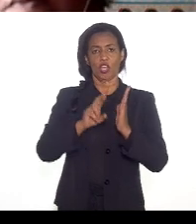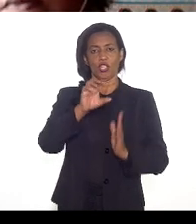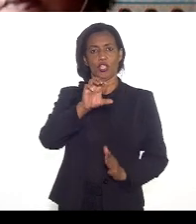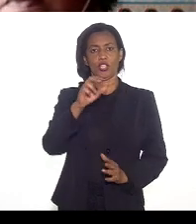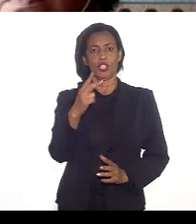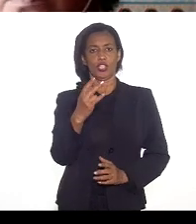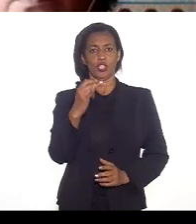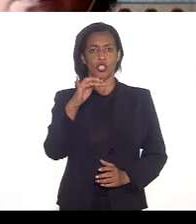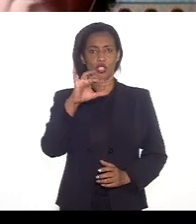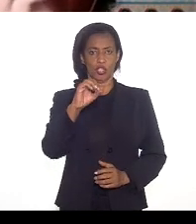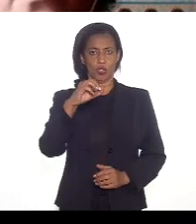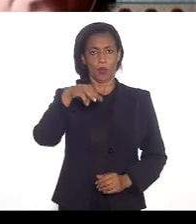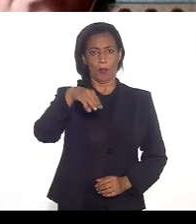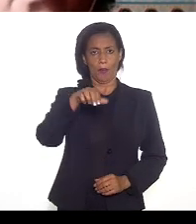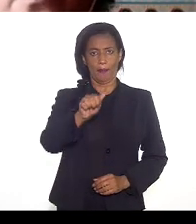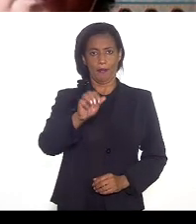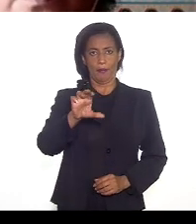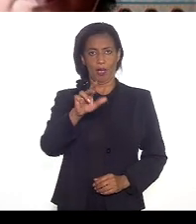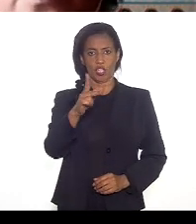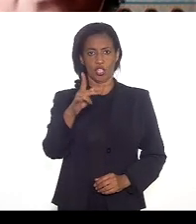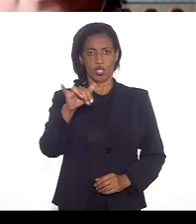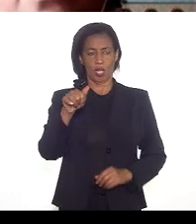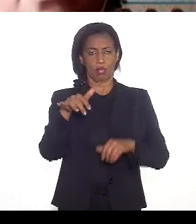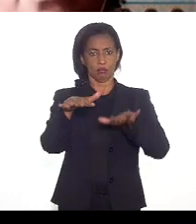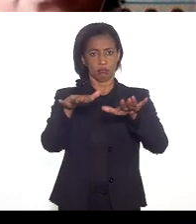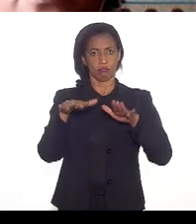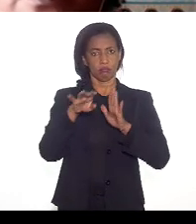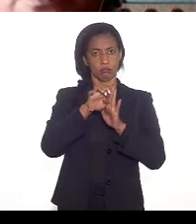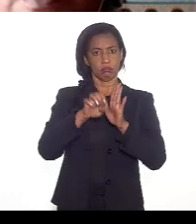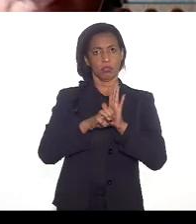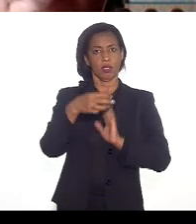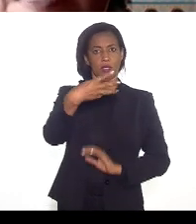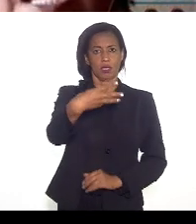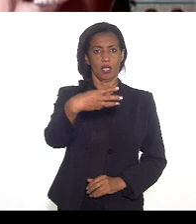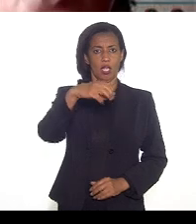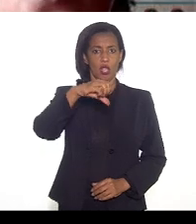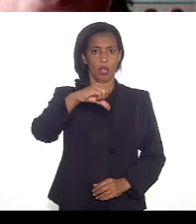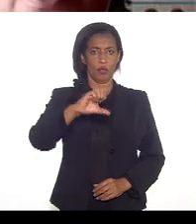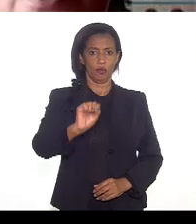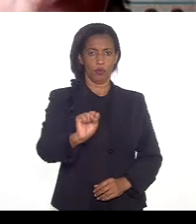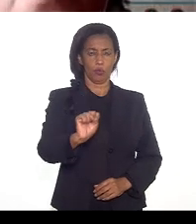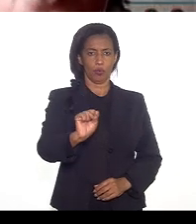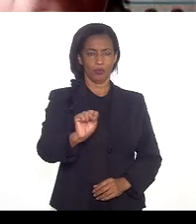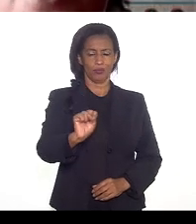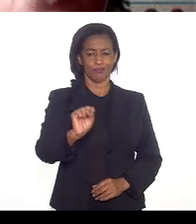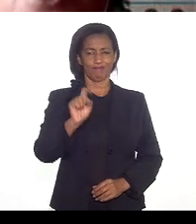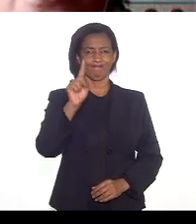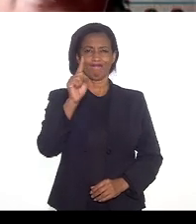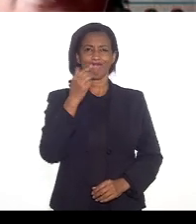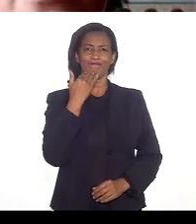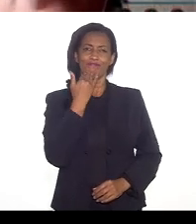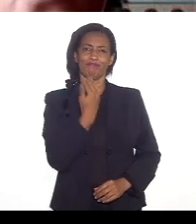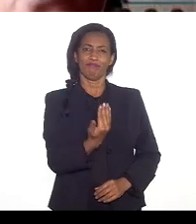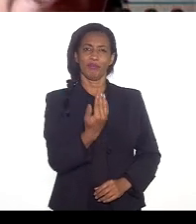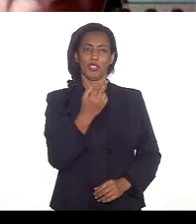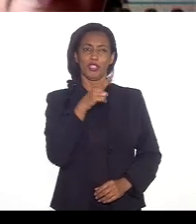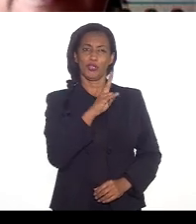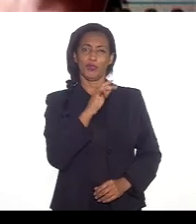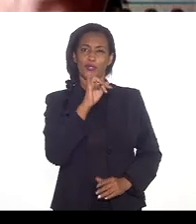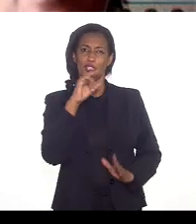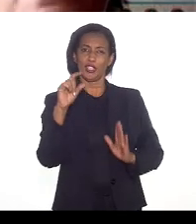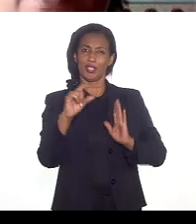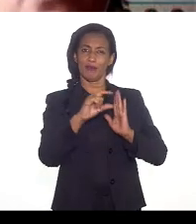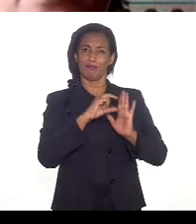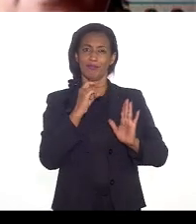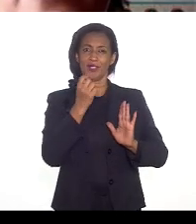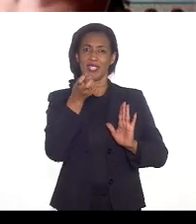Machado. Emendas de plenário, projeto de lei 392. Presidente, eu gostaria de pedir vista do item 5